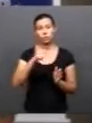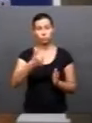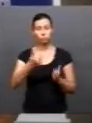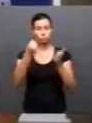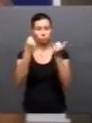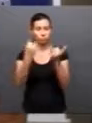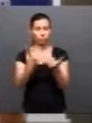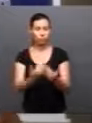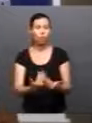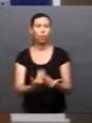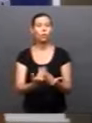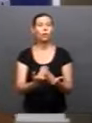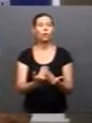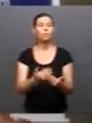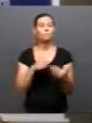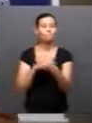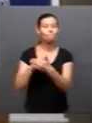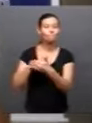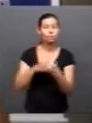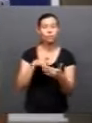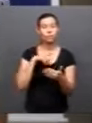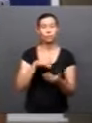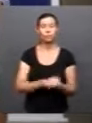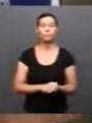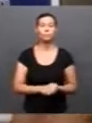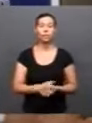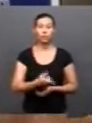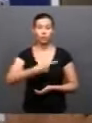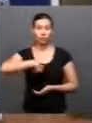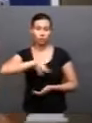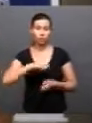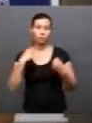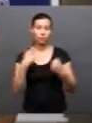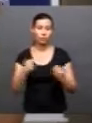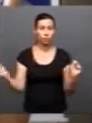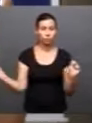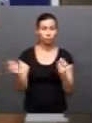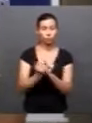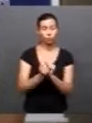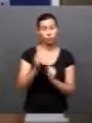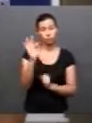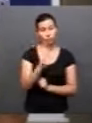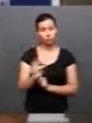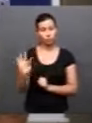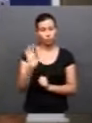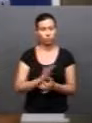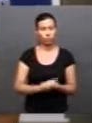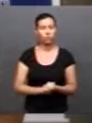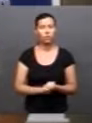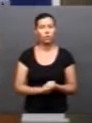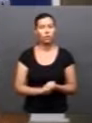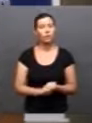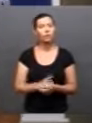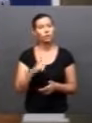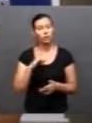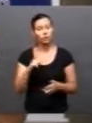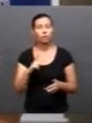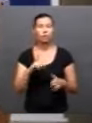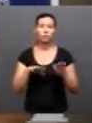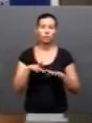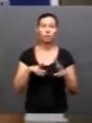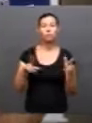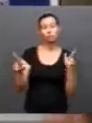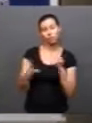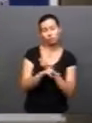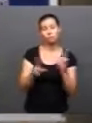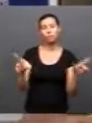gente precisa se aproximar mais da academia, porque, claro, a gente tem situações em que a relação com o pesquisador é ótima,